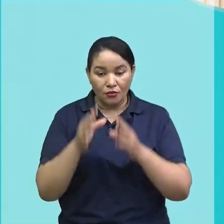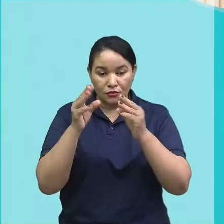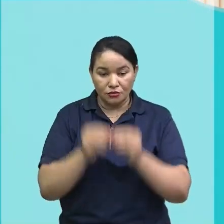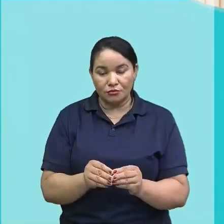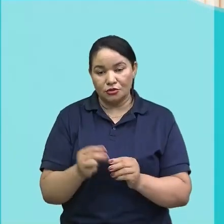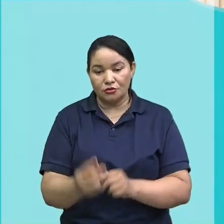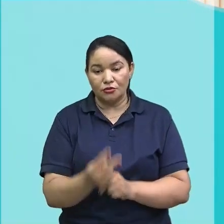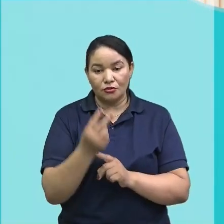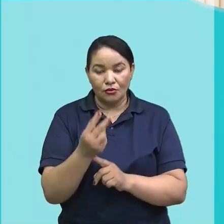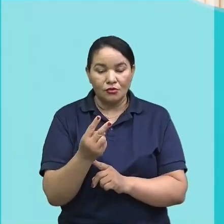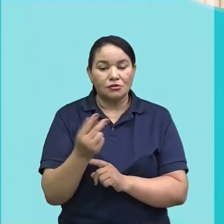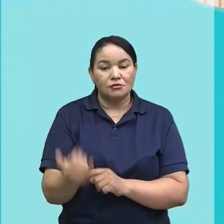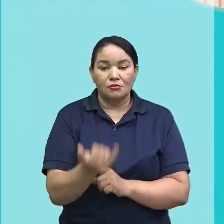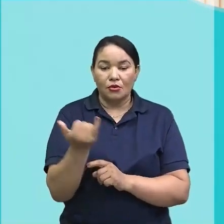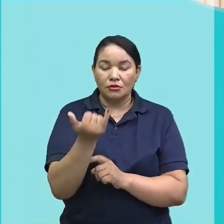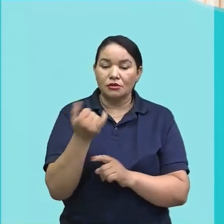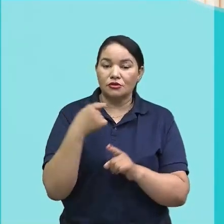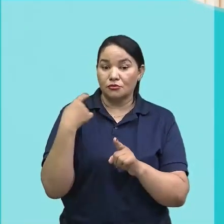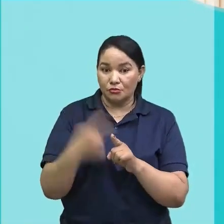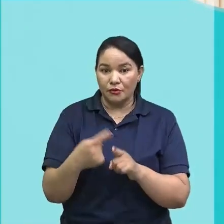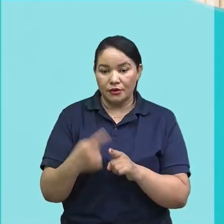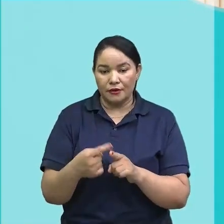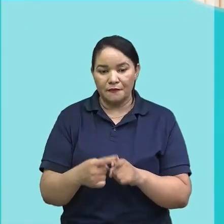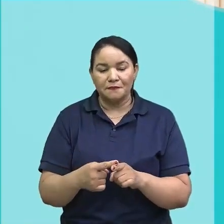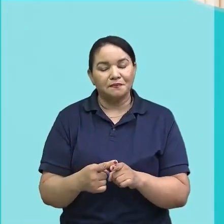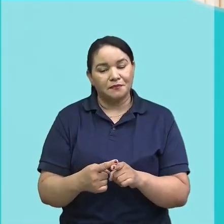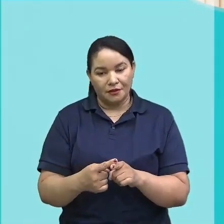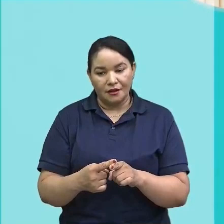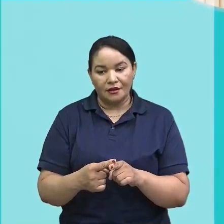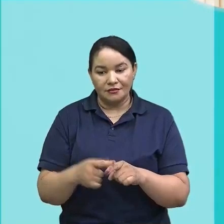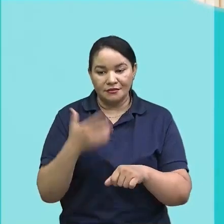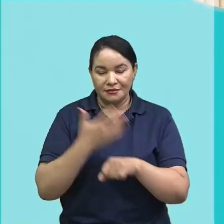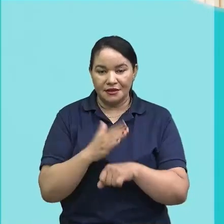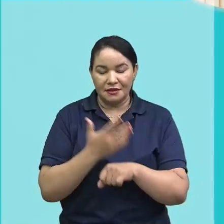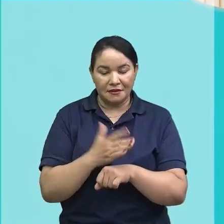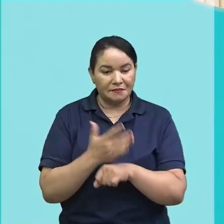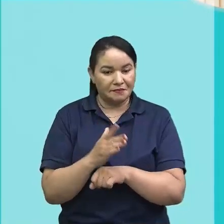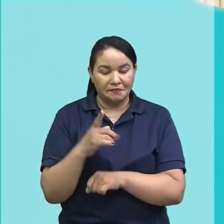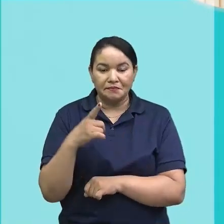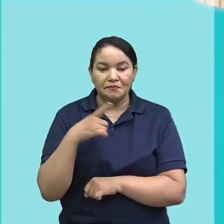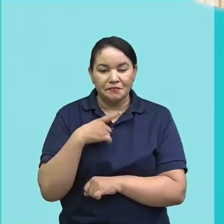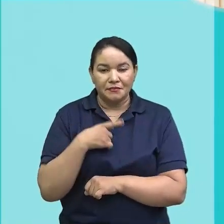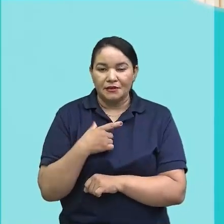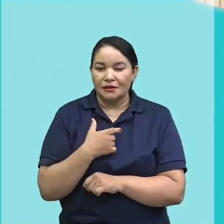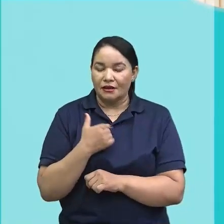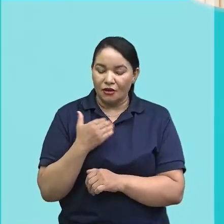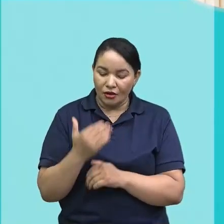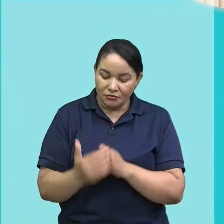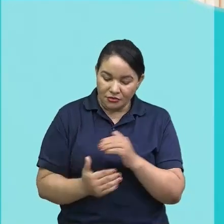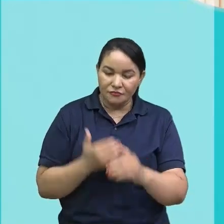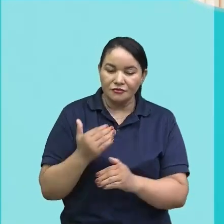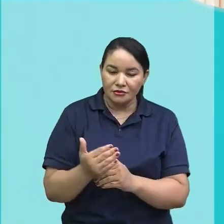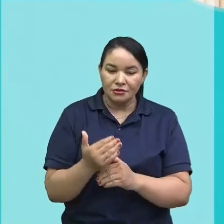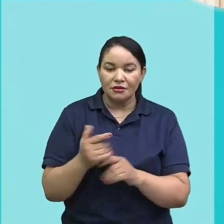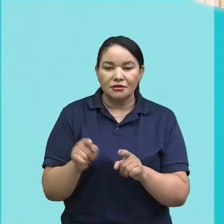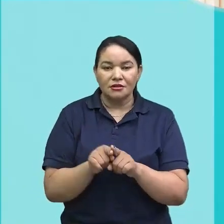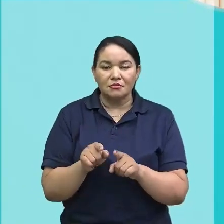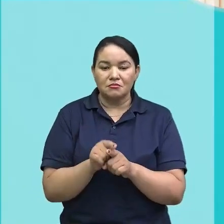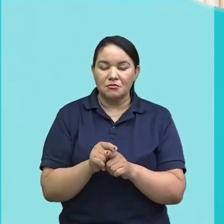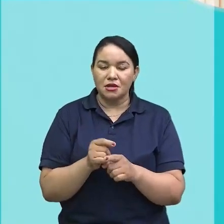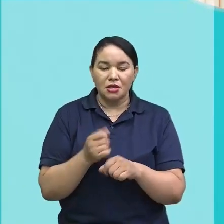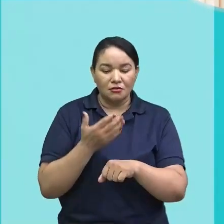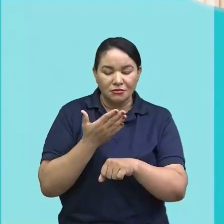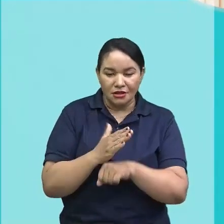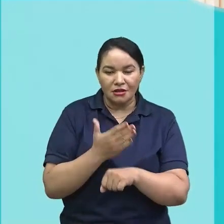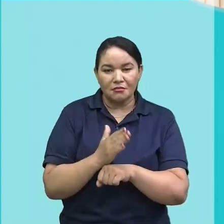como relevantes. Mas eles funcionam sempre. A cada relação, a cada coreografia, a cada